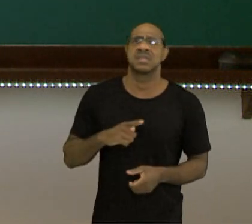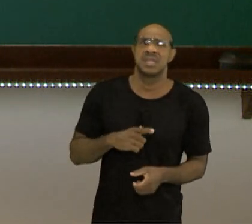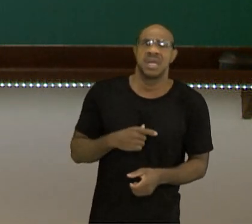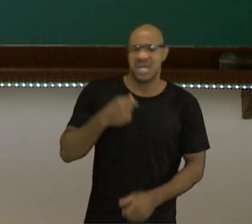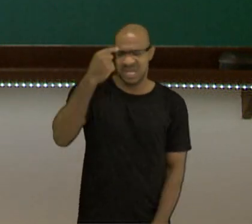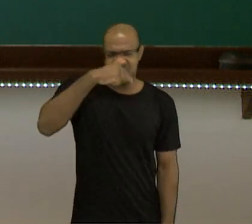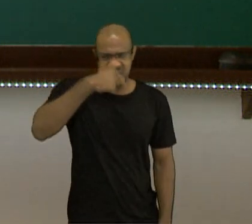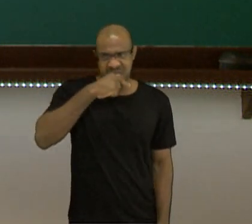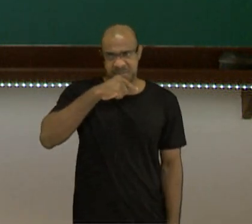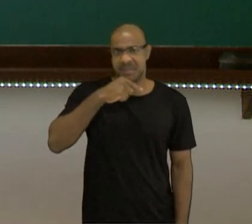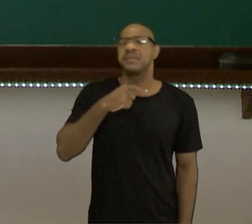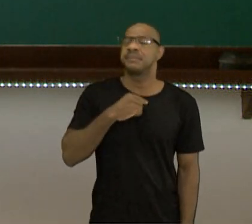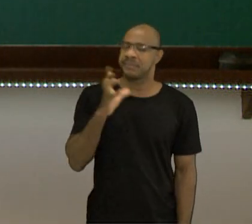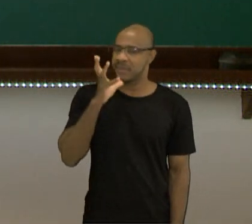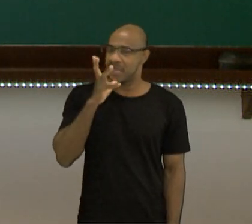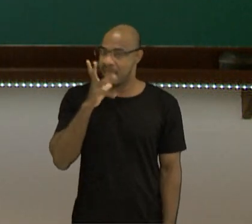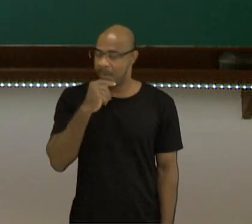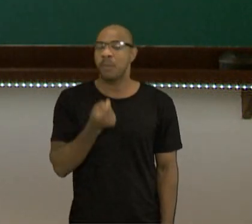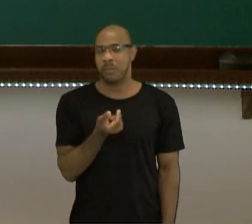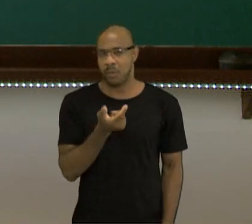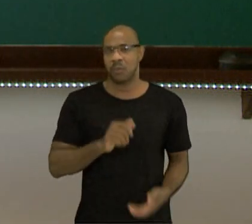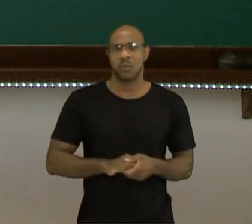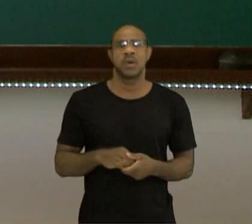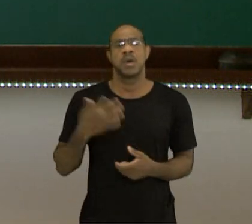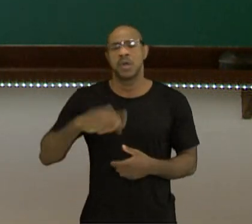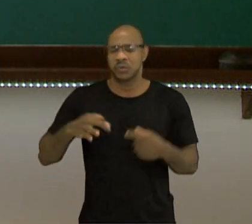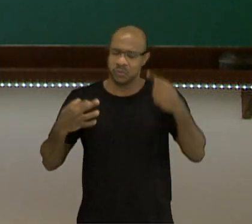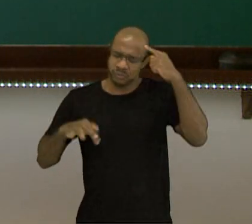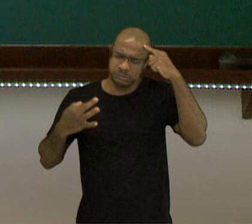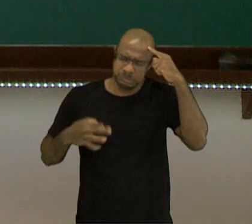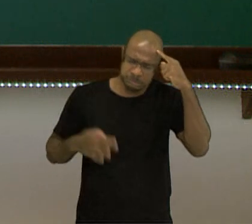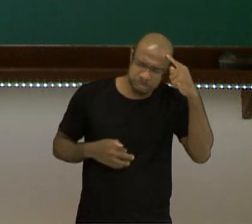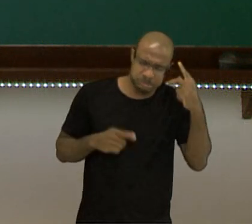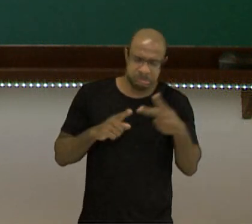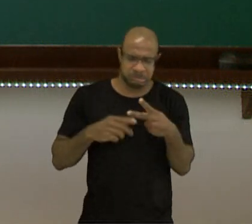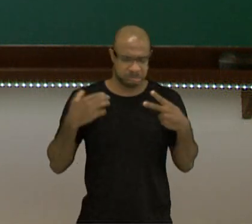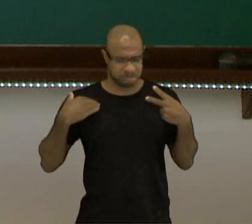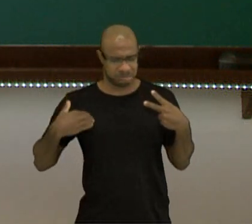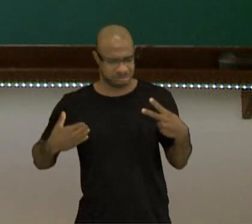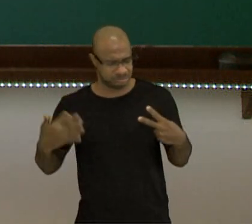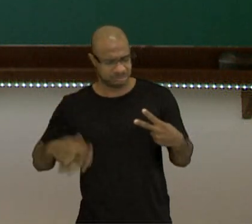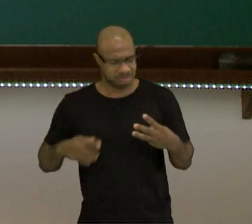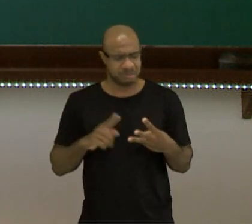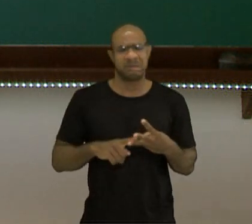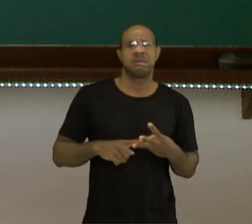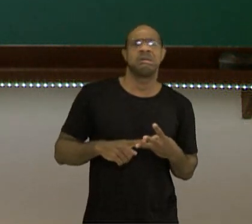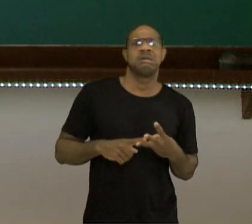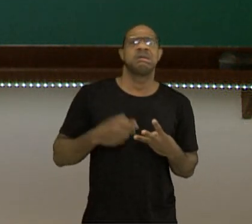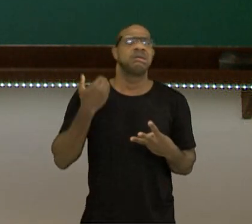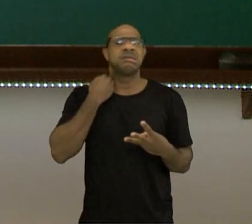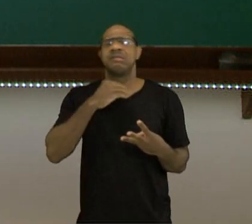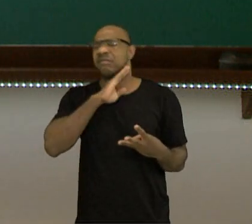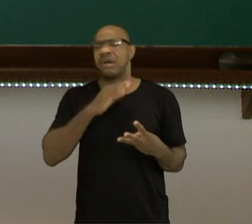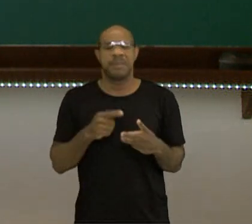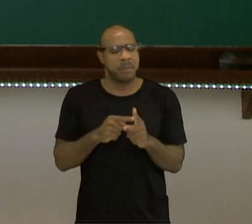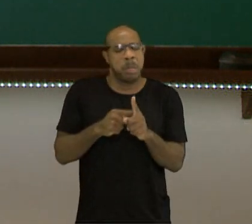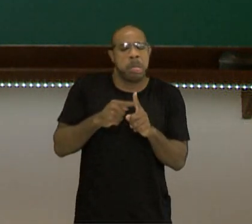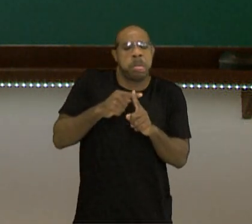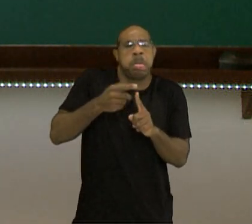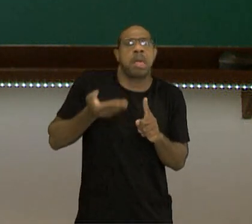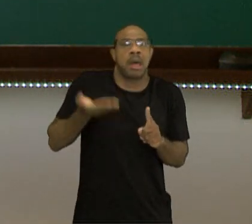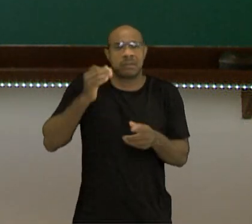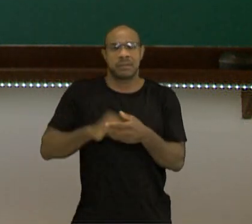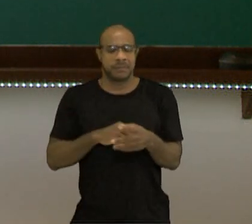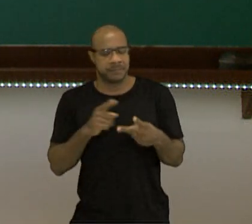dias a mais, dores musculares, dor de cabeça mais intensa, incluindo febre alta. Já no resfriado,